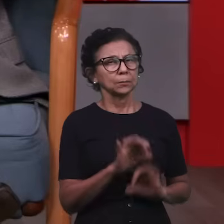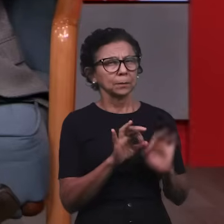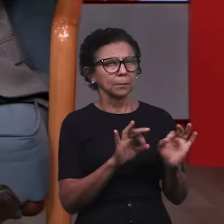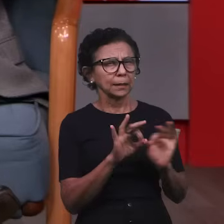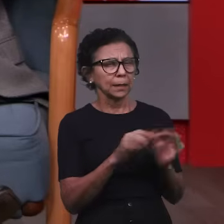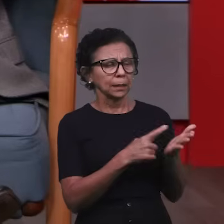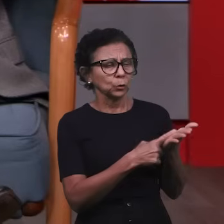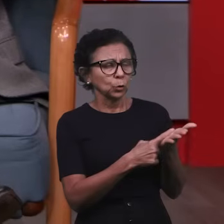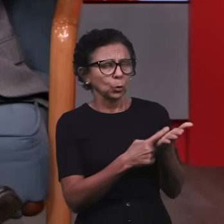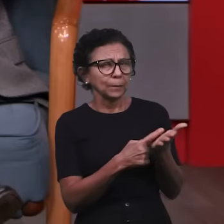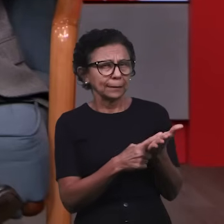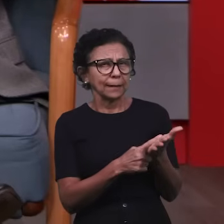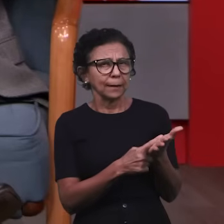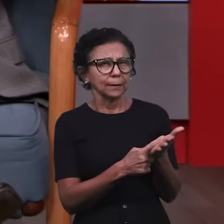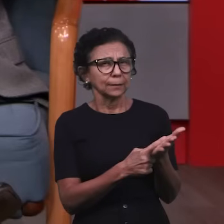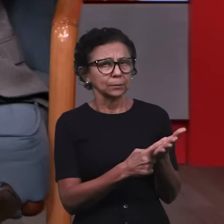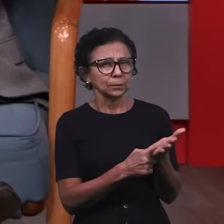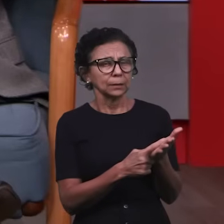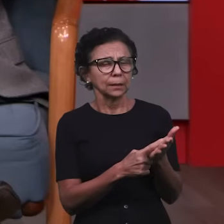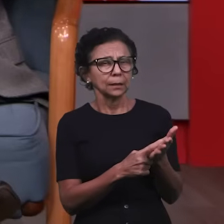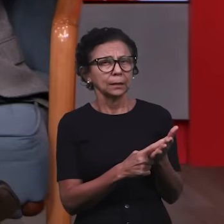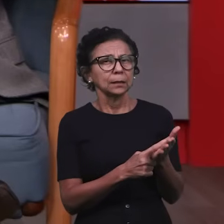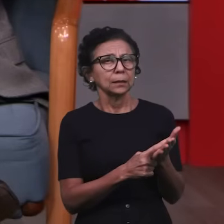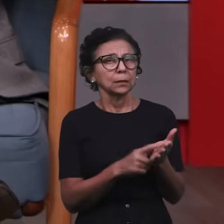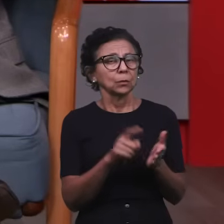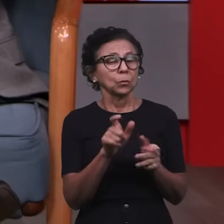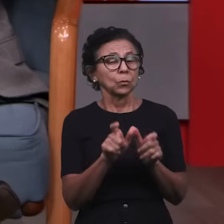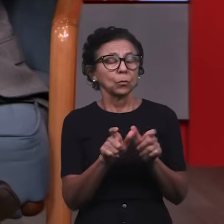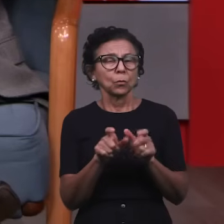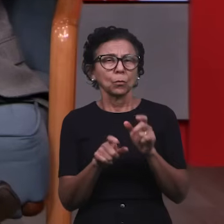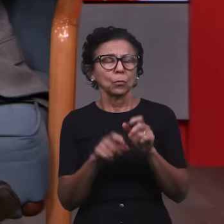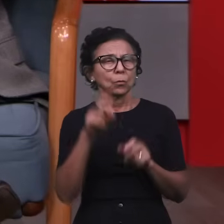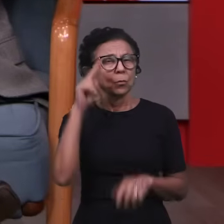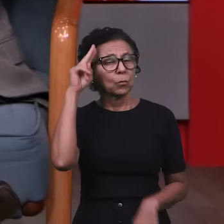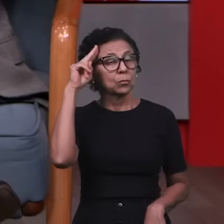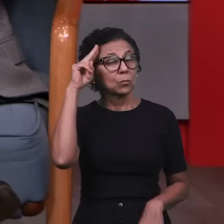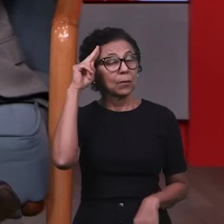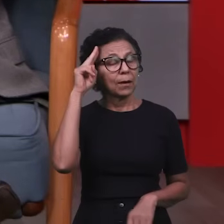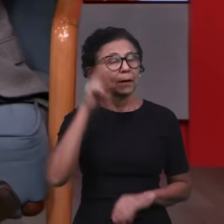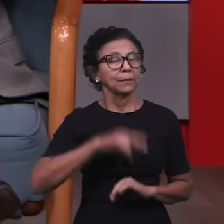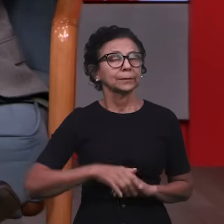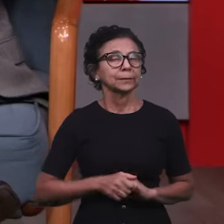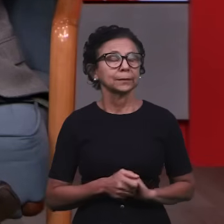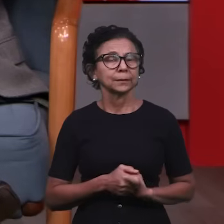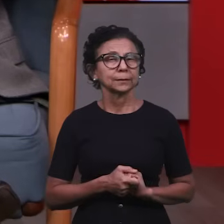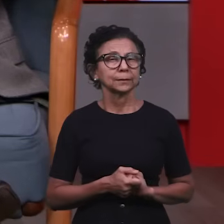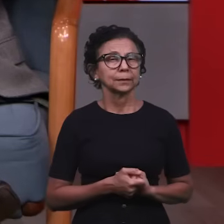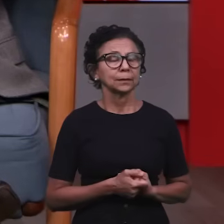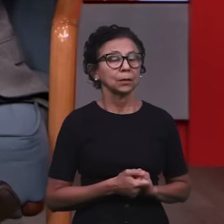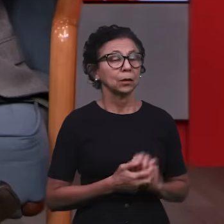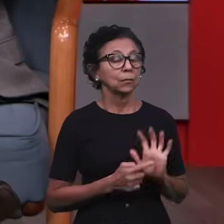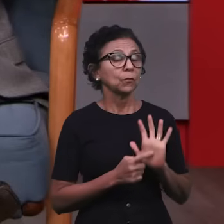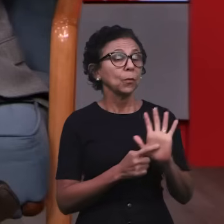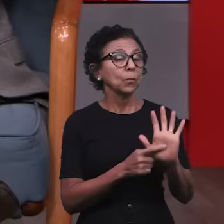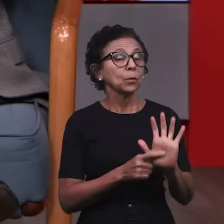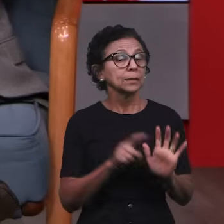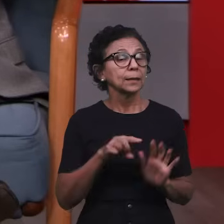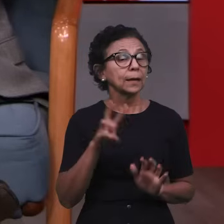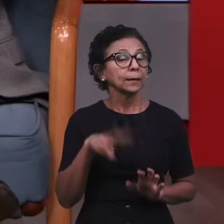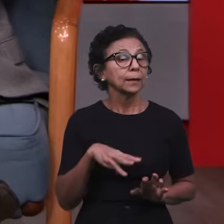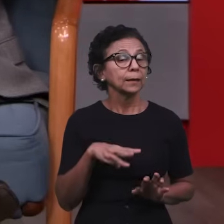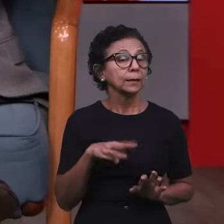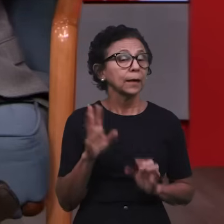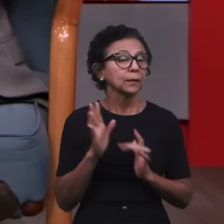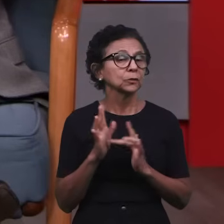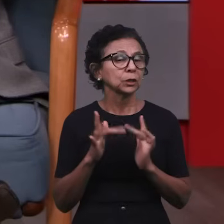Jesus, ele havia combinado com aqueles que veriam prender Jesus